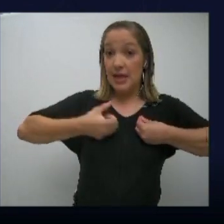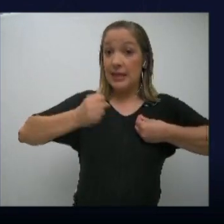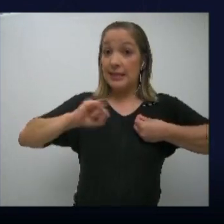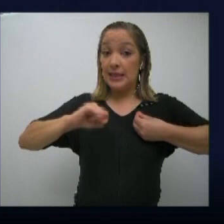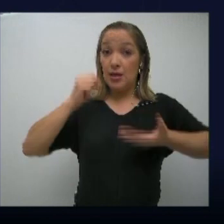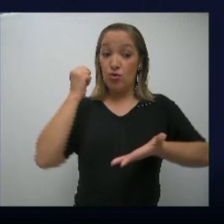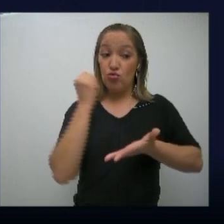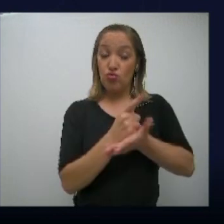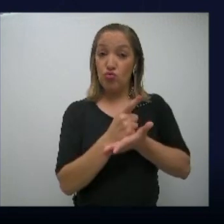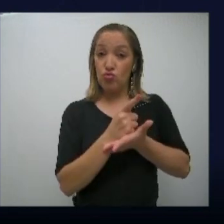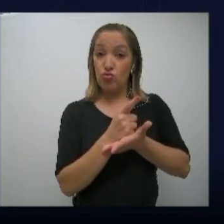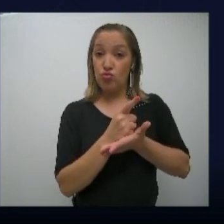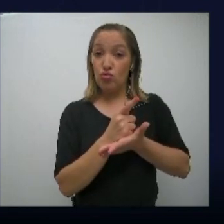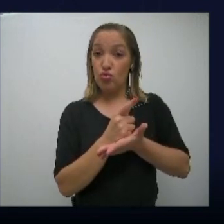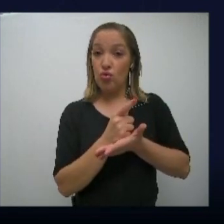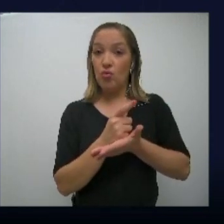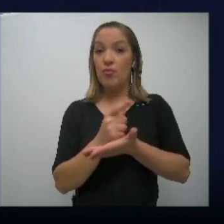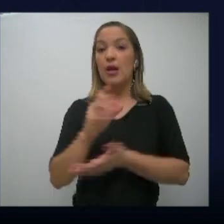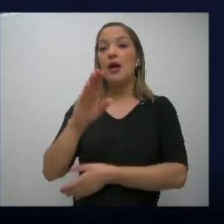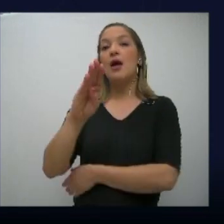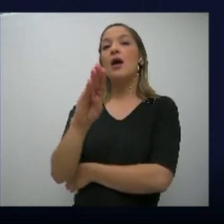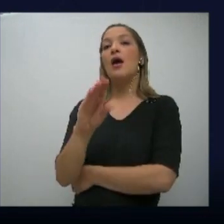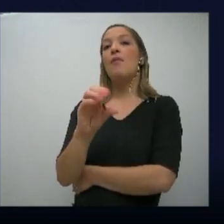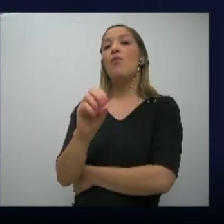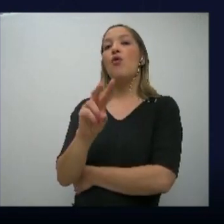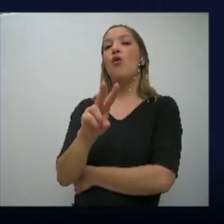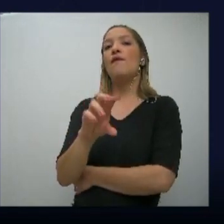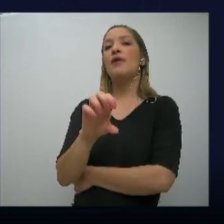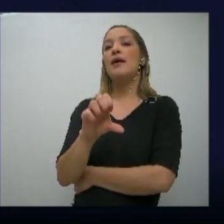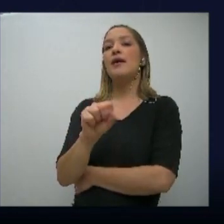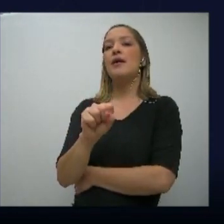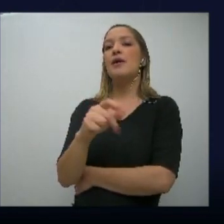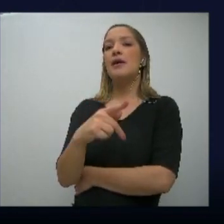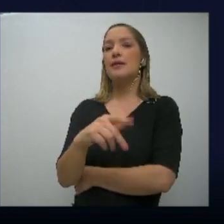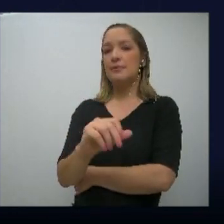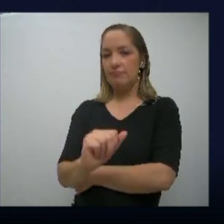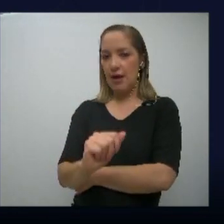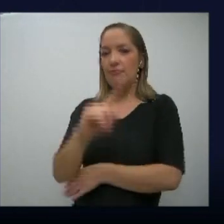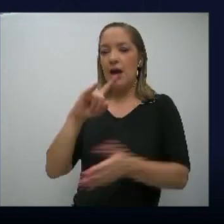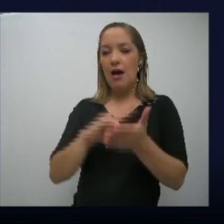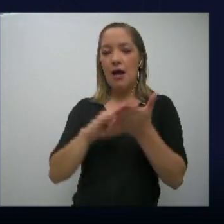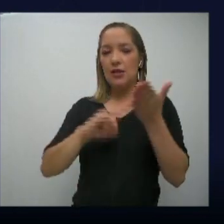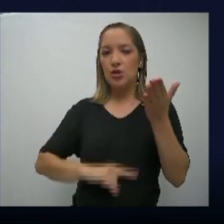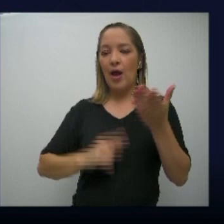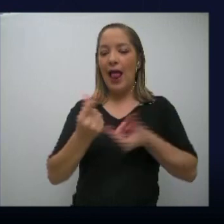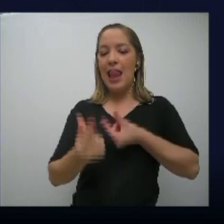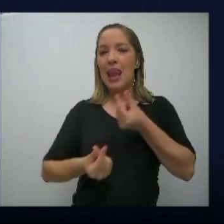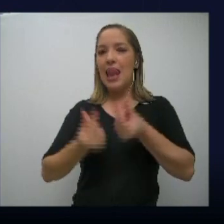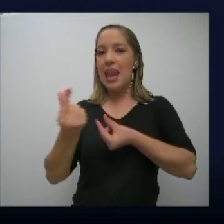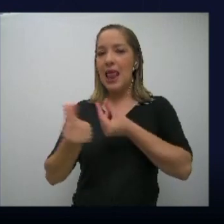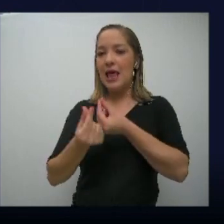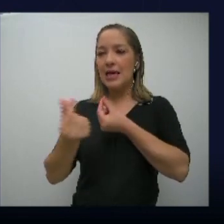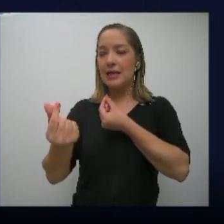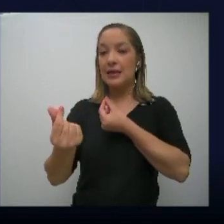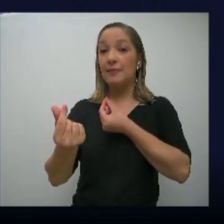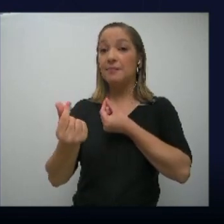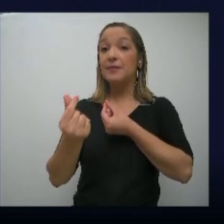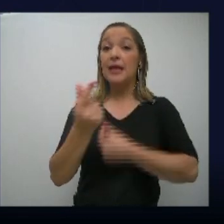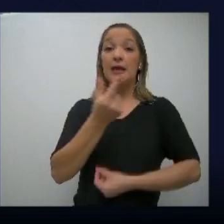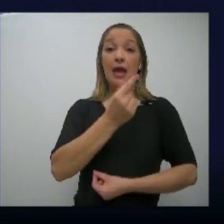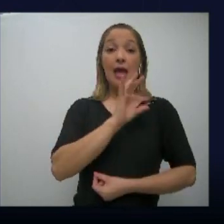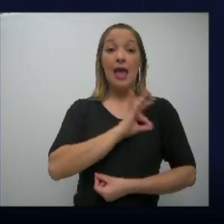comprar a o Ibovespa na as ações mais líquidas da bolsa brasileira você vai ter de renda anual